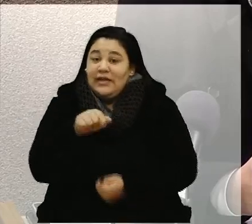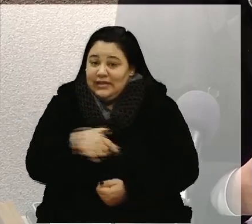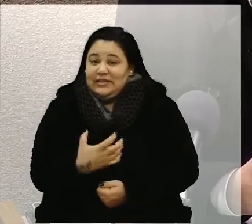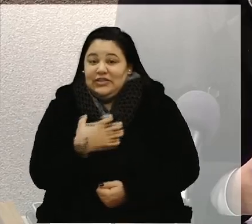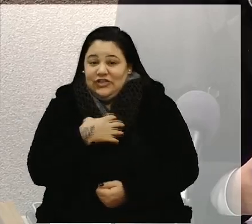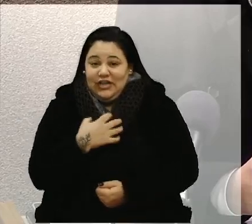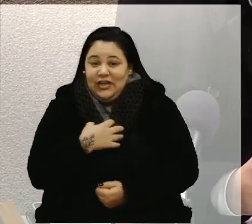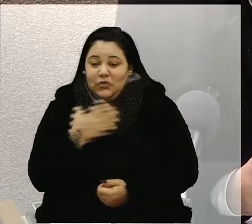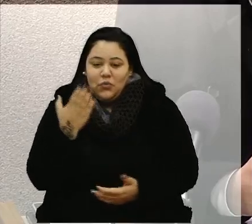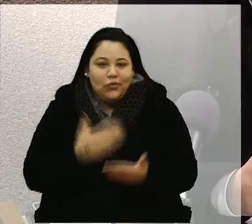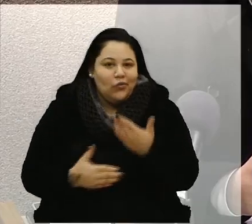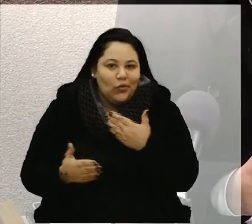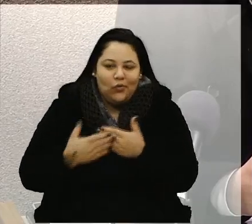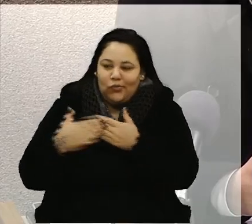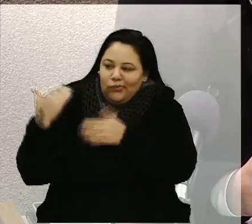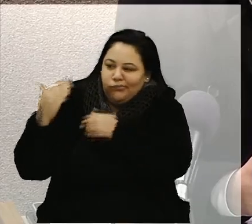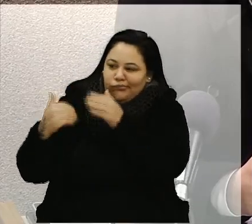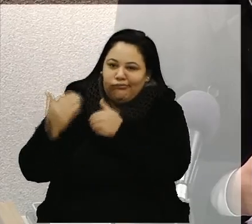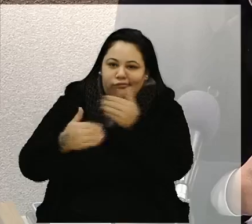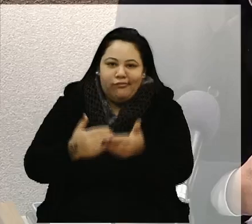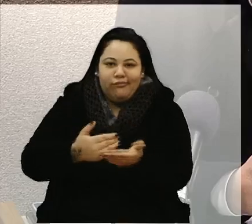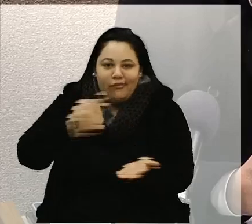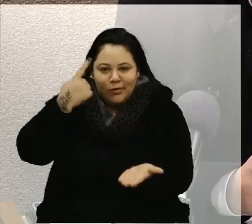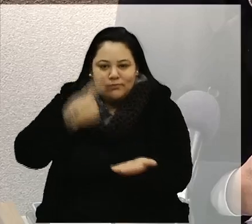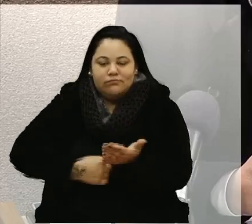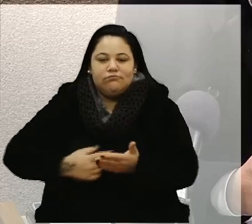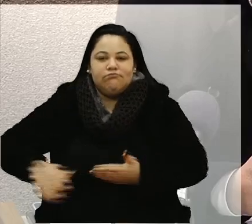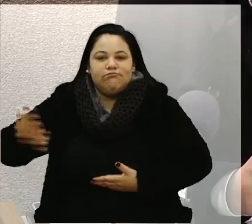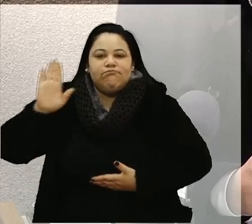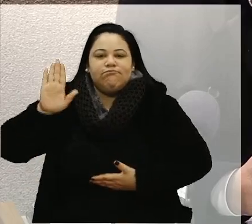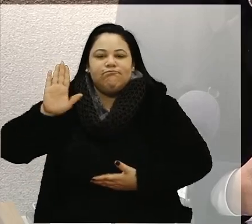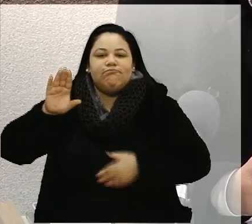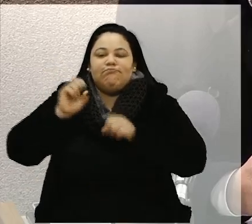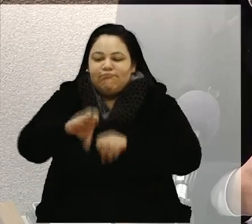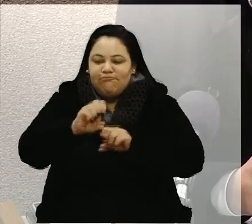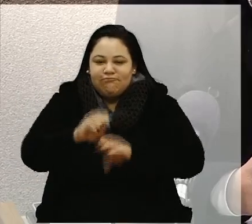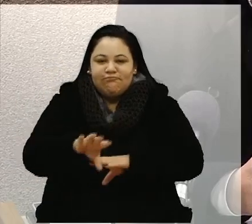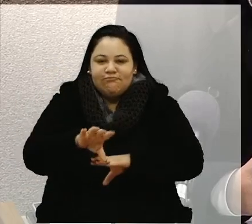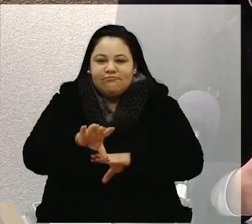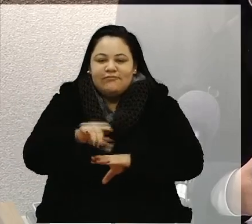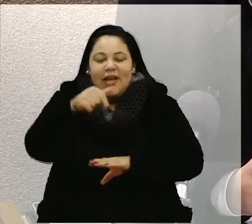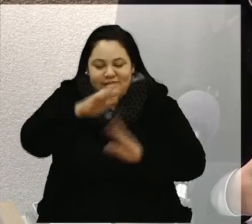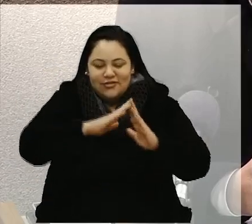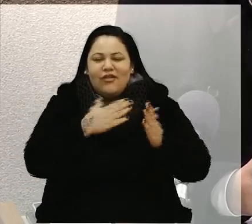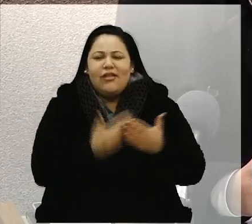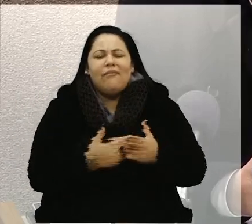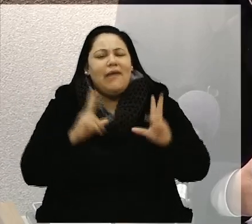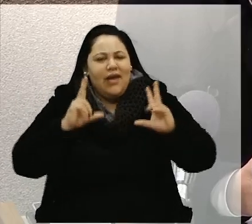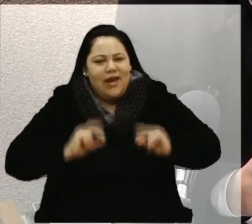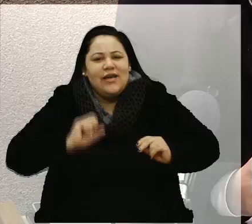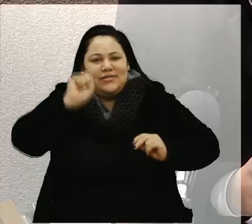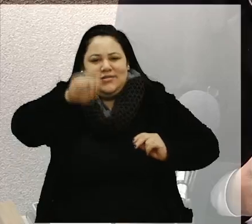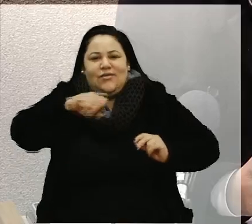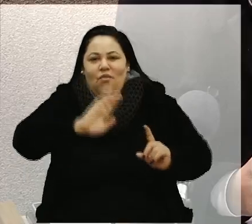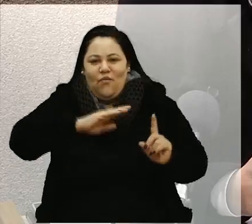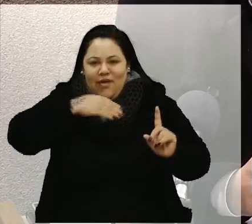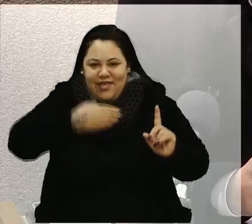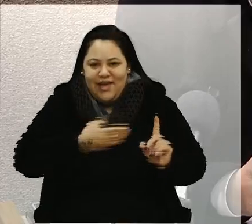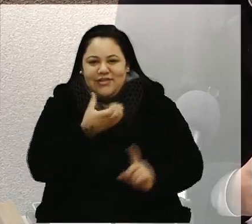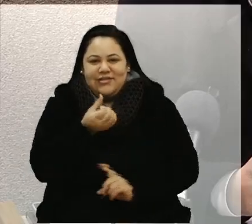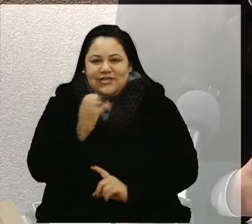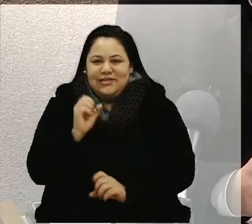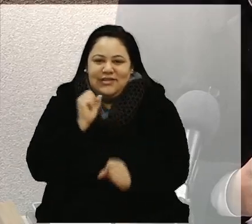por toda a sua trajetória e comprometimento com o ensino, o IASG merece ser agraciado com esta homenagem pelos 60 anos de